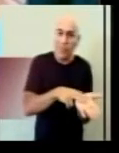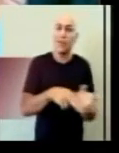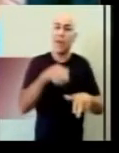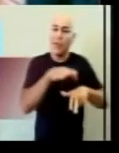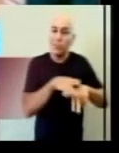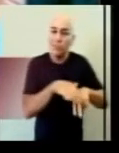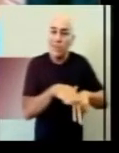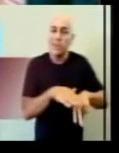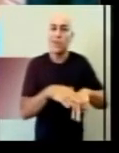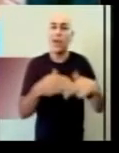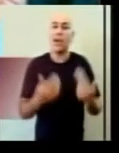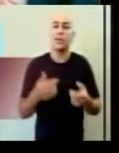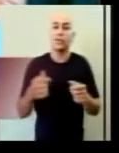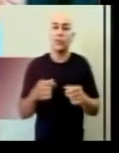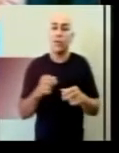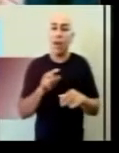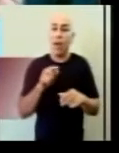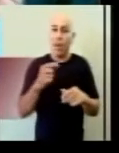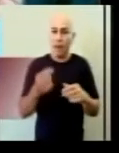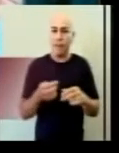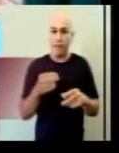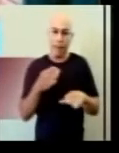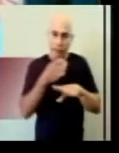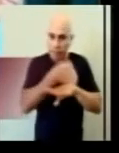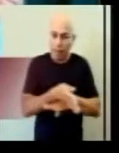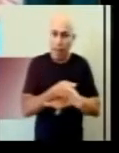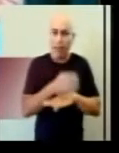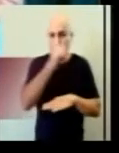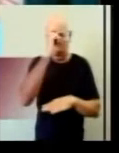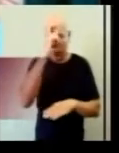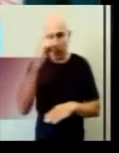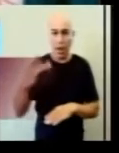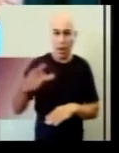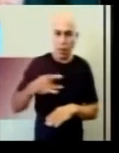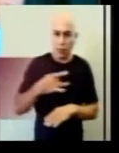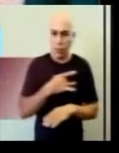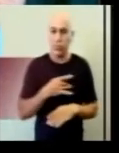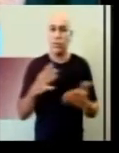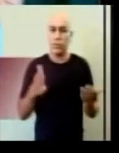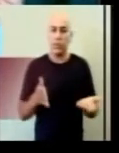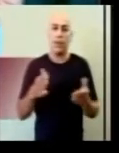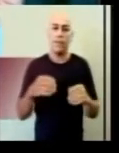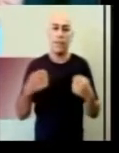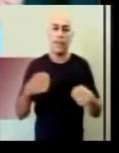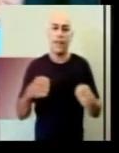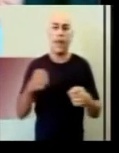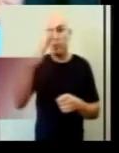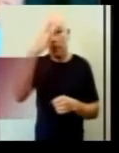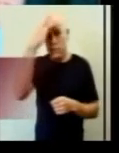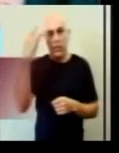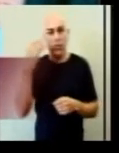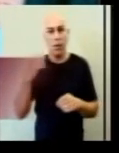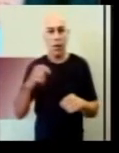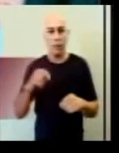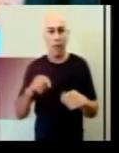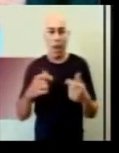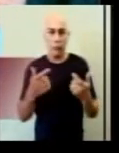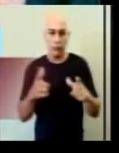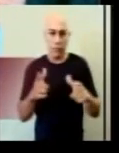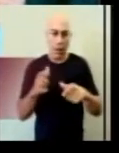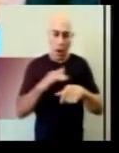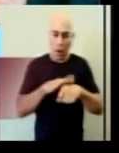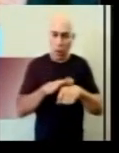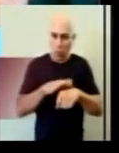algum período, tá? E aqueles pacientes que tiverem comorbidades piores ou falência de alguns